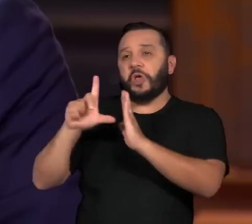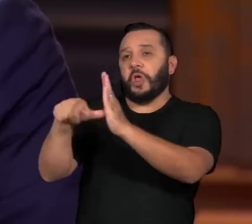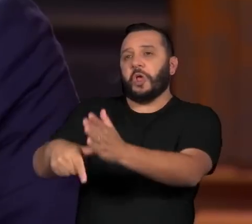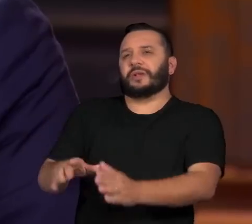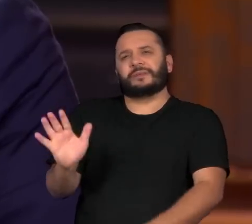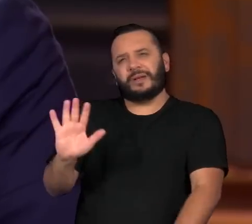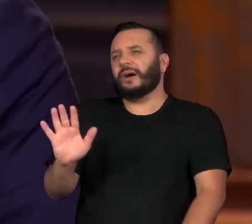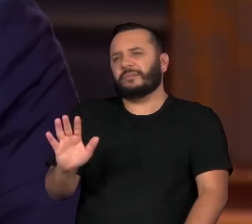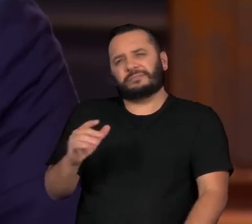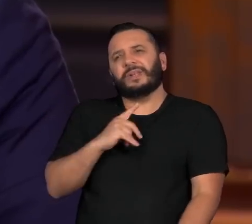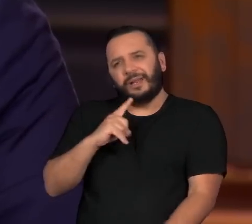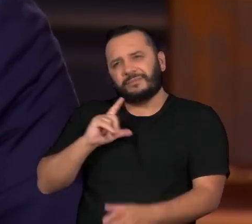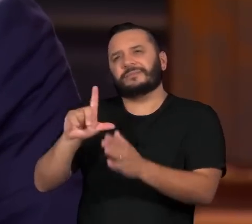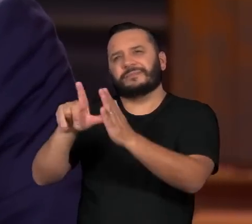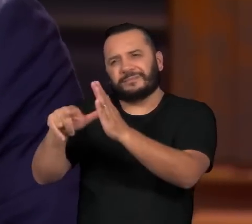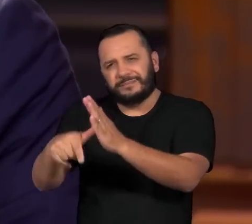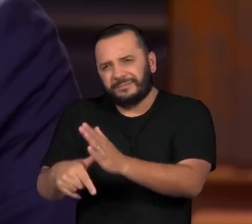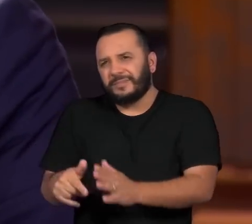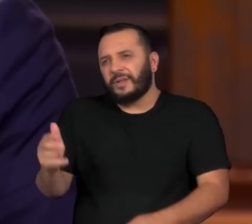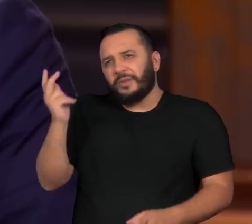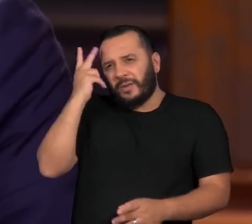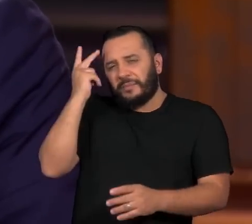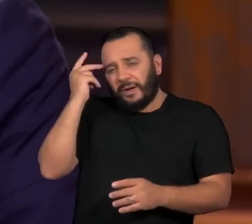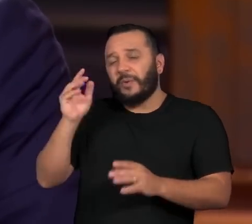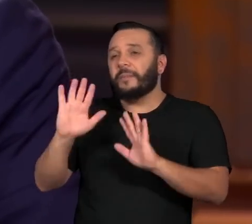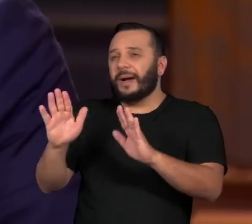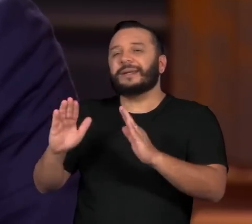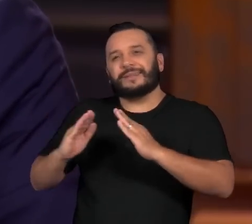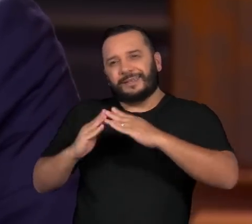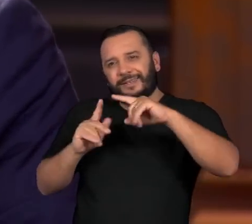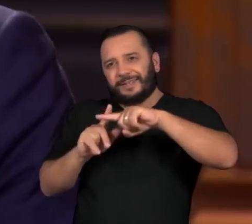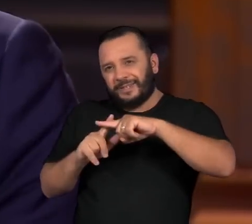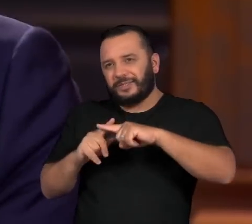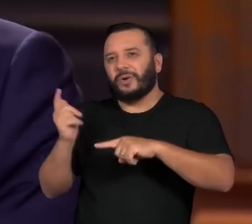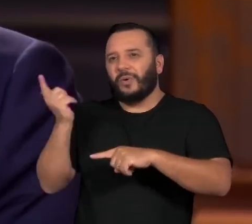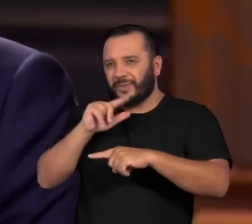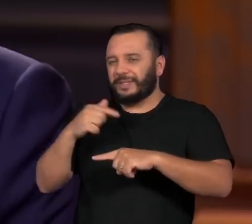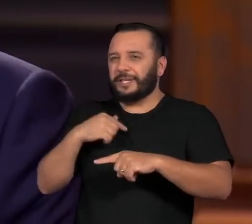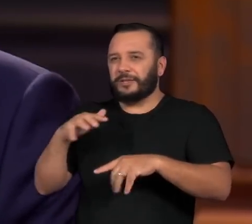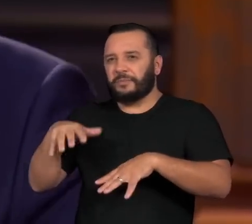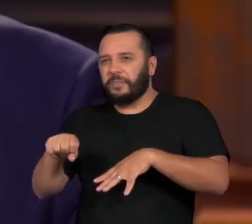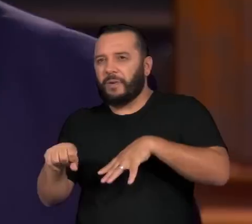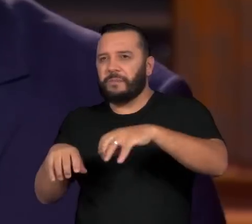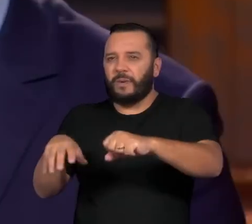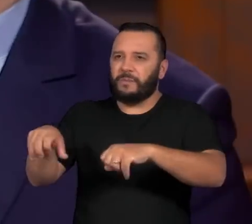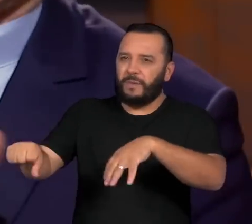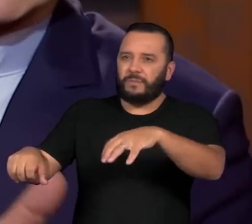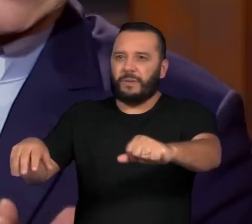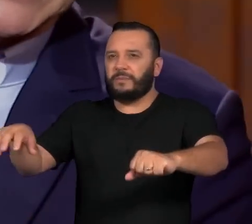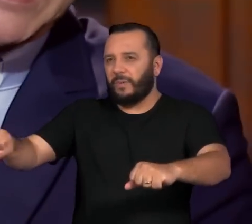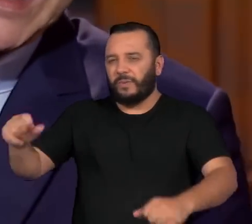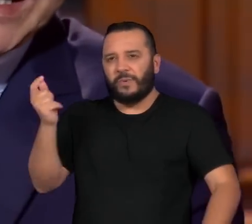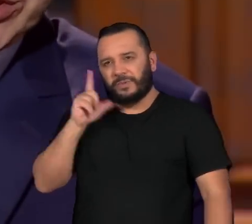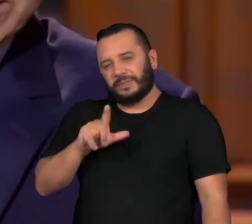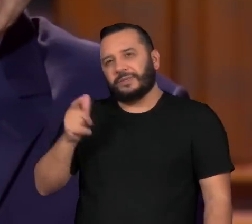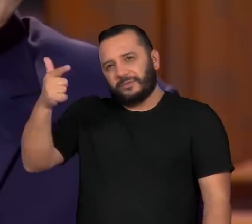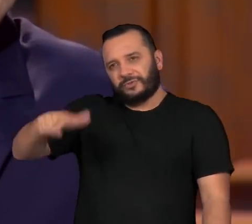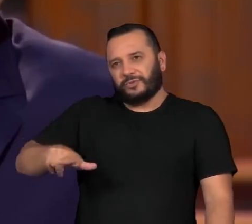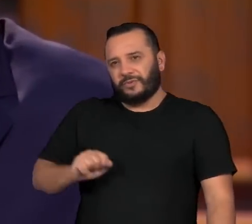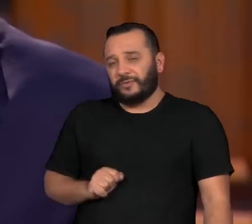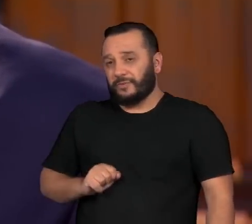pouco tarde, ela está recuperando seus espaços. Apesar que o maior problema hoje não é a saída da